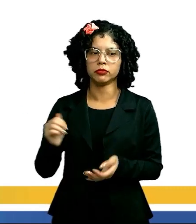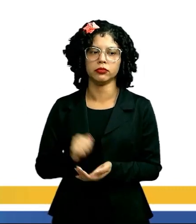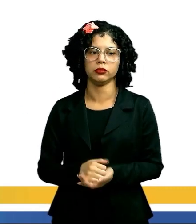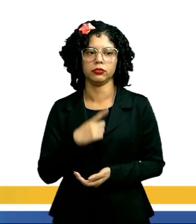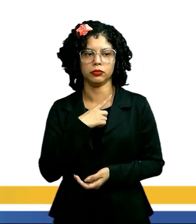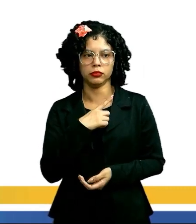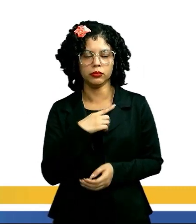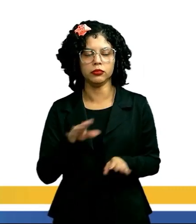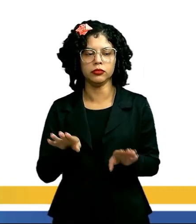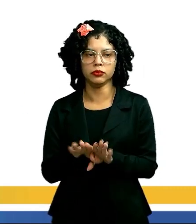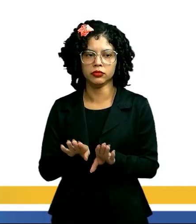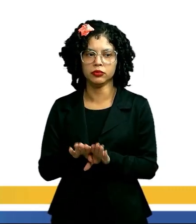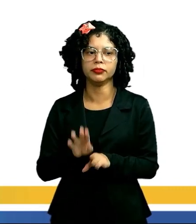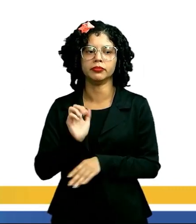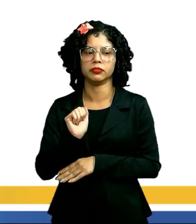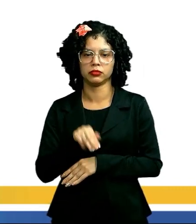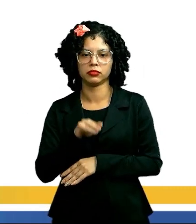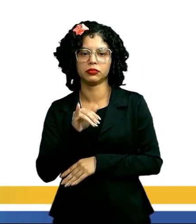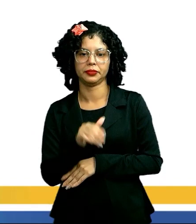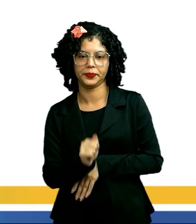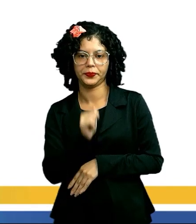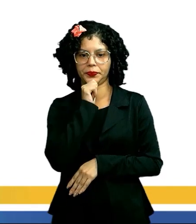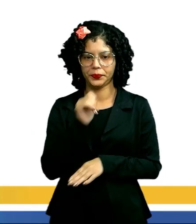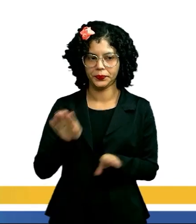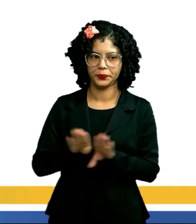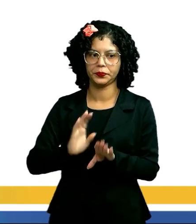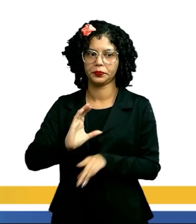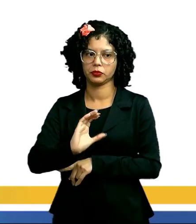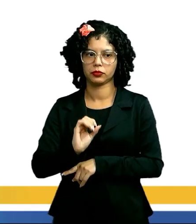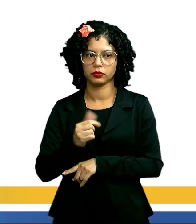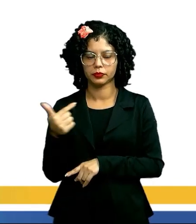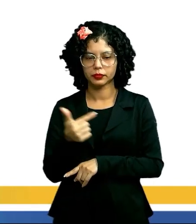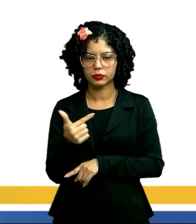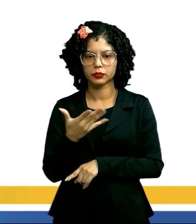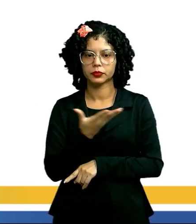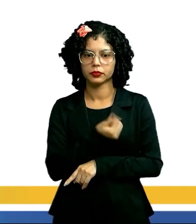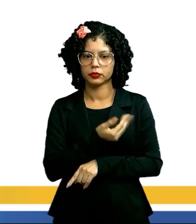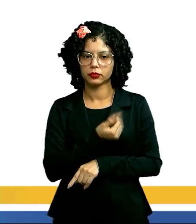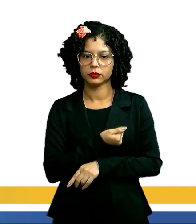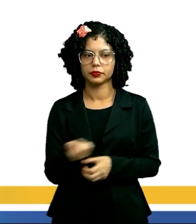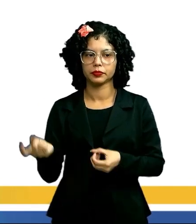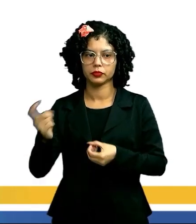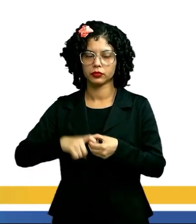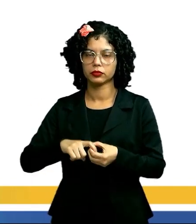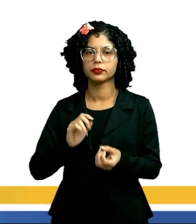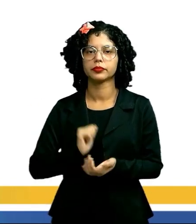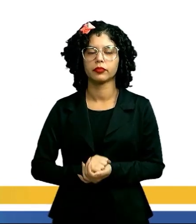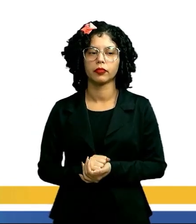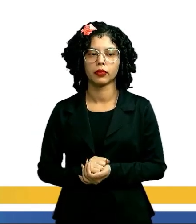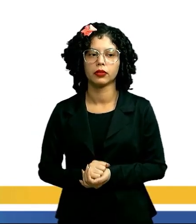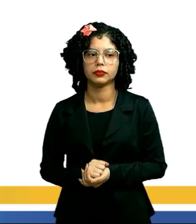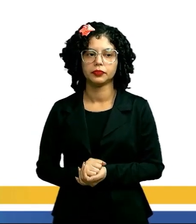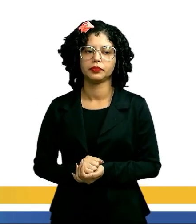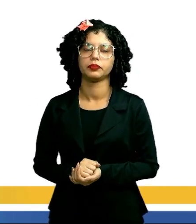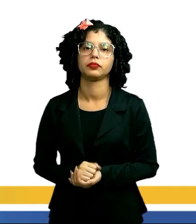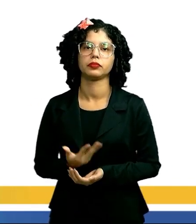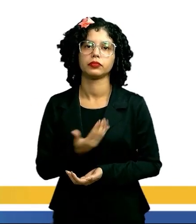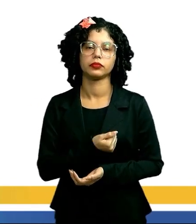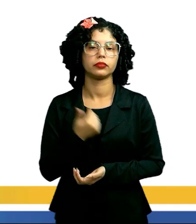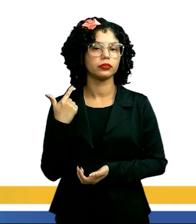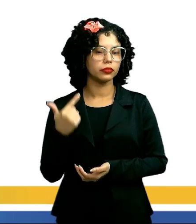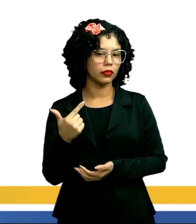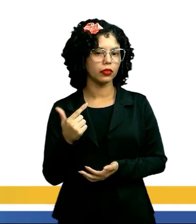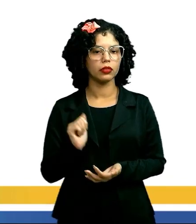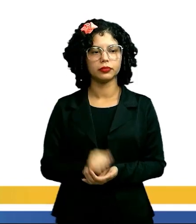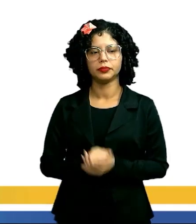nós temos a função amina. Então, o carbono número 2, né, voltando ali, contando de trás para frente, ele é equivalente à nossa